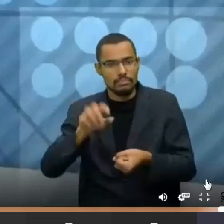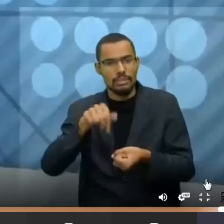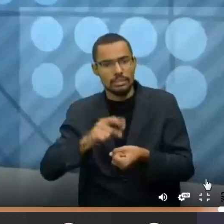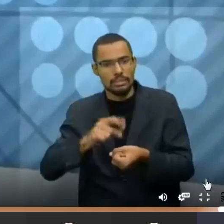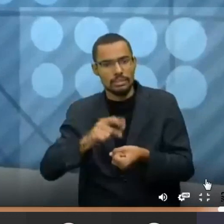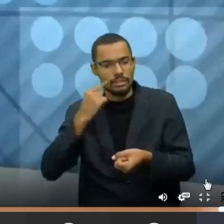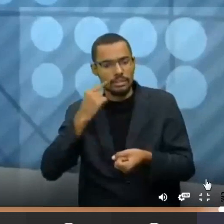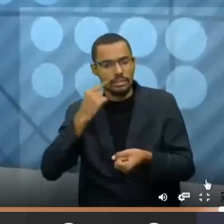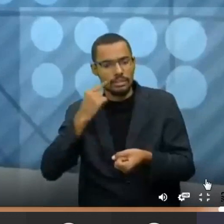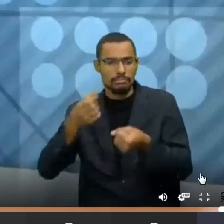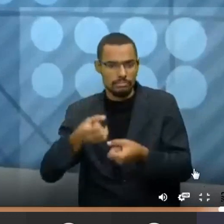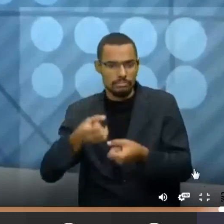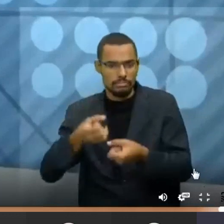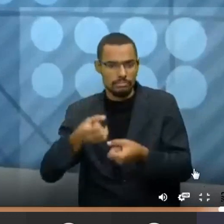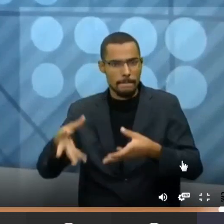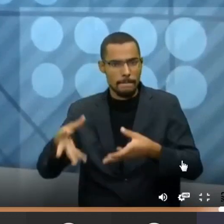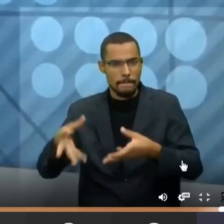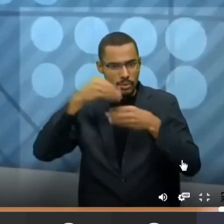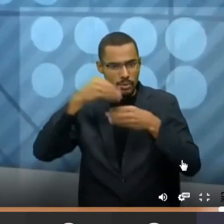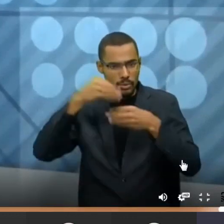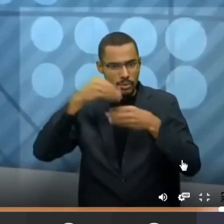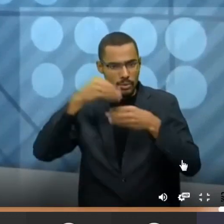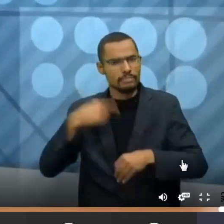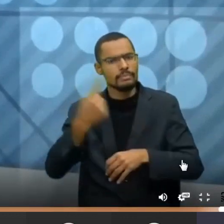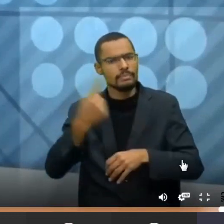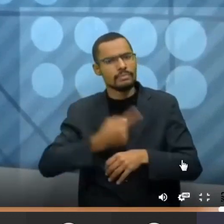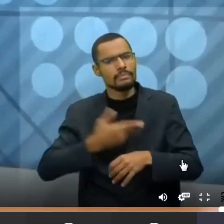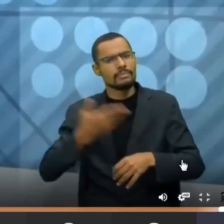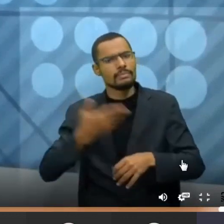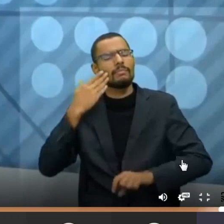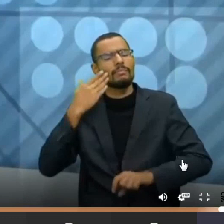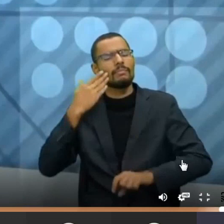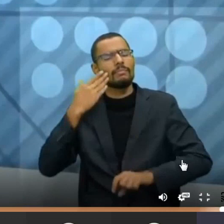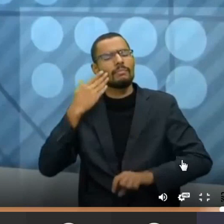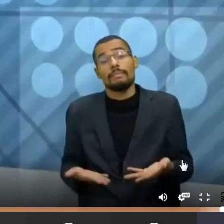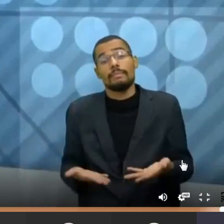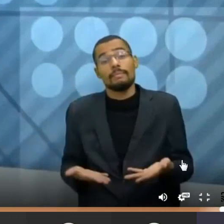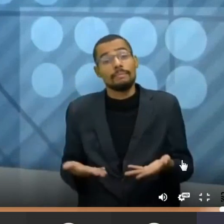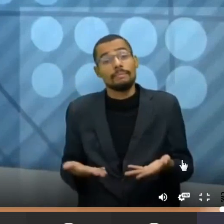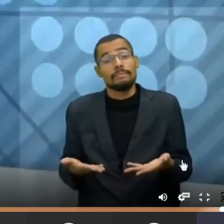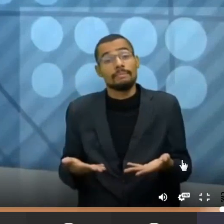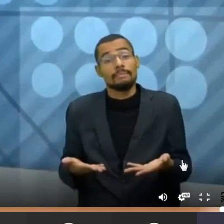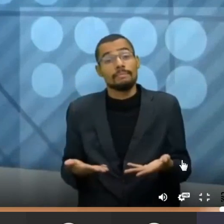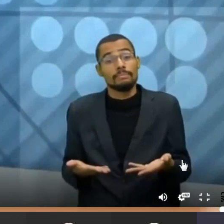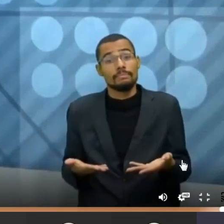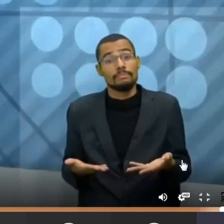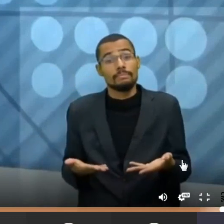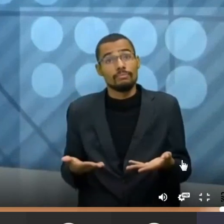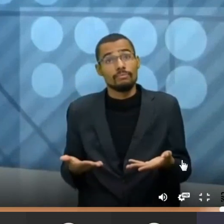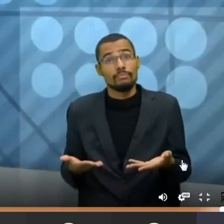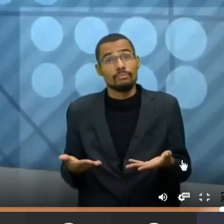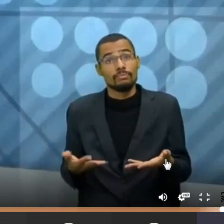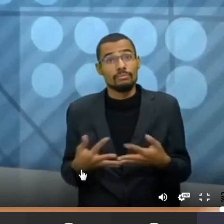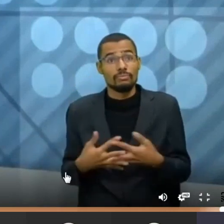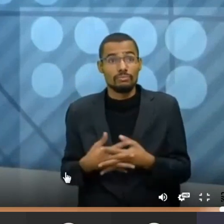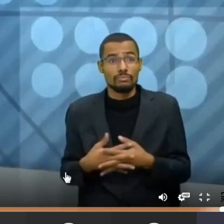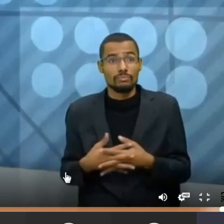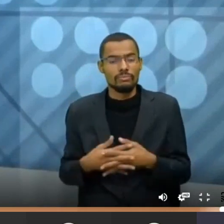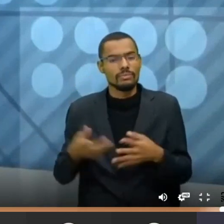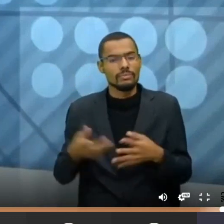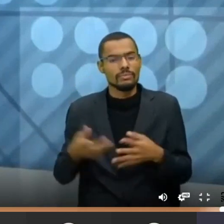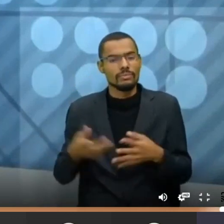com a absorção. Então, nós sabemos que na região ali do